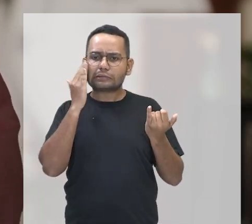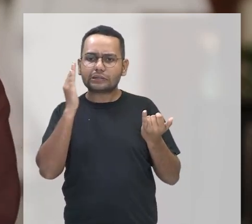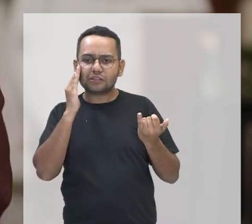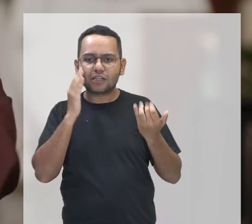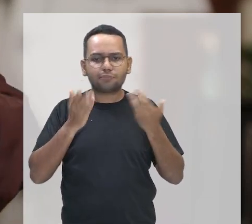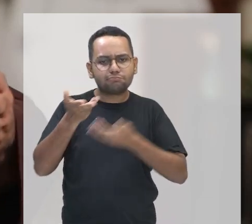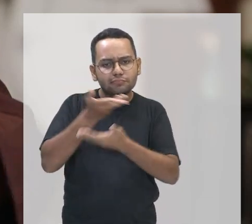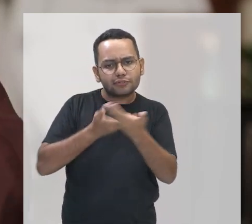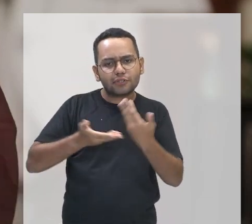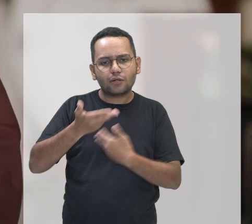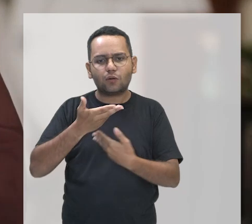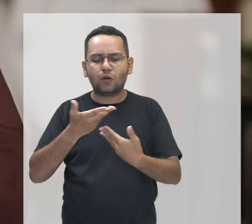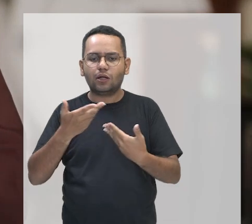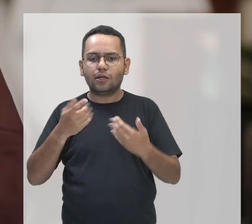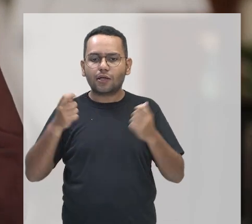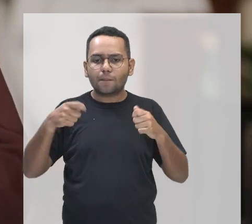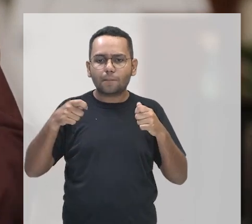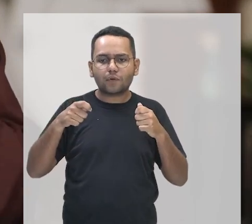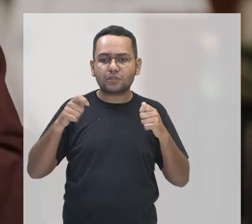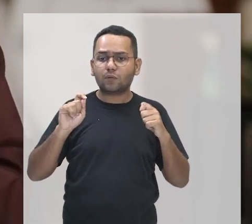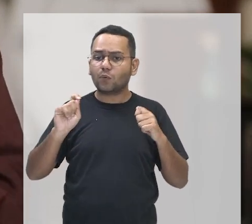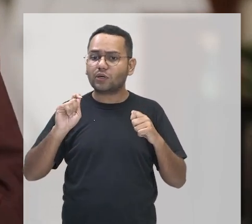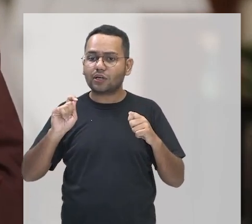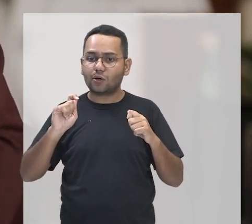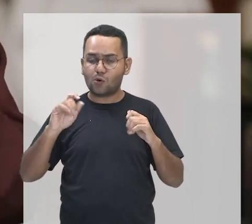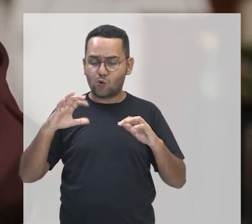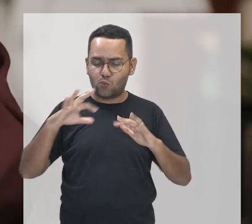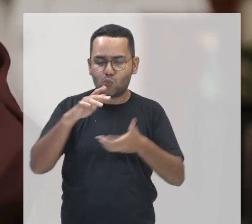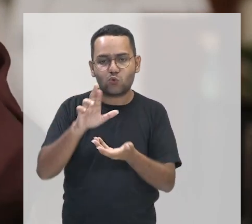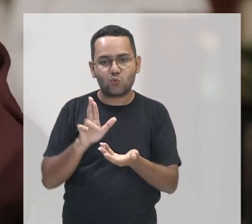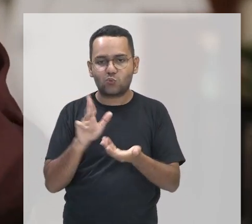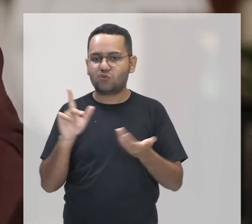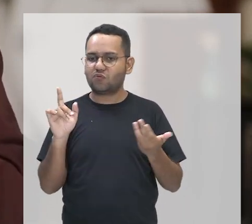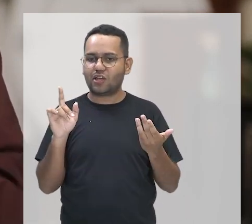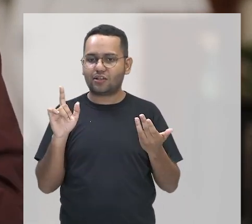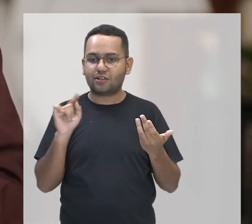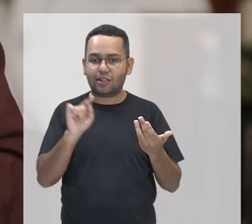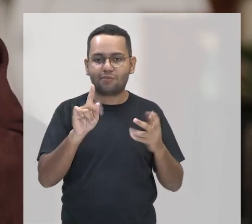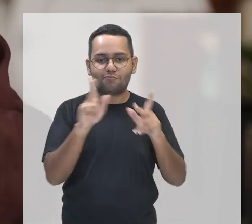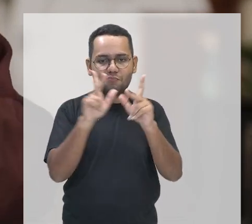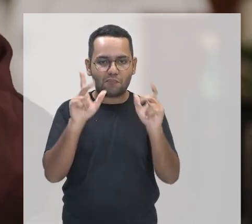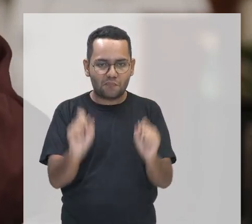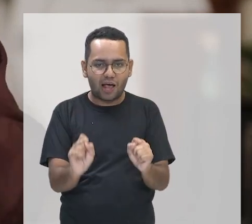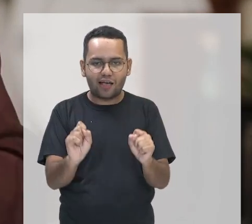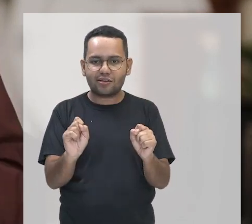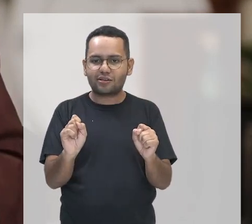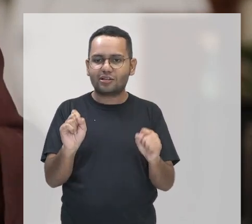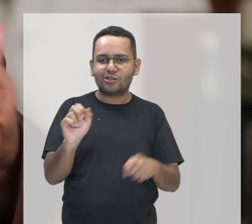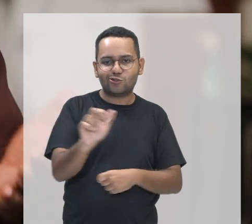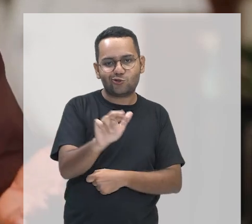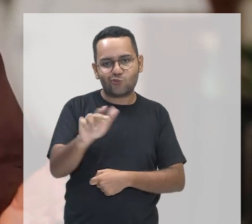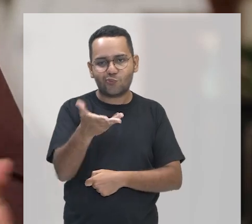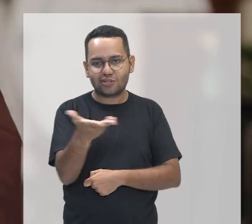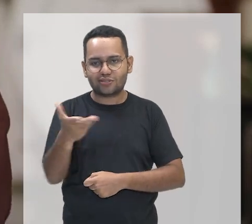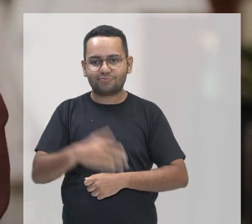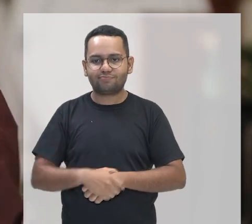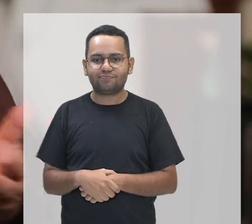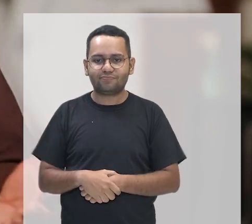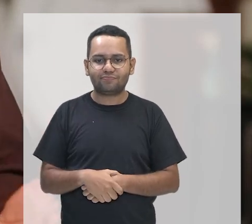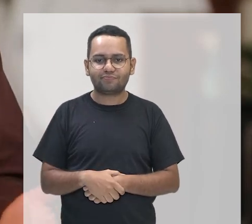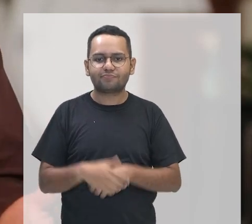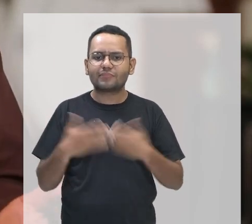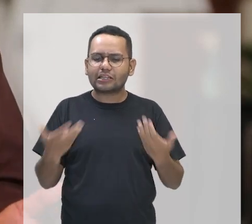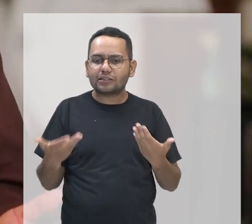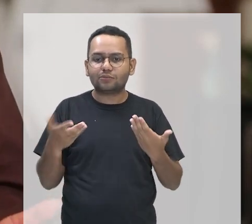dialogar e poder fazer um mundo diferente, um mundo de paz, um mundo de irmãos e irmãs.